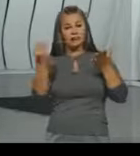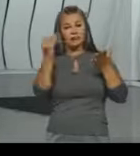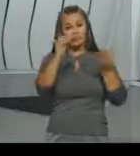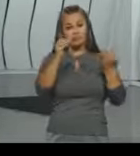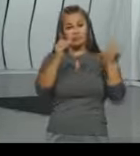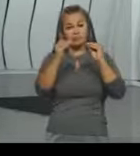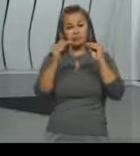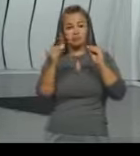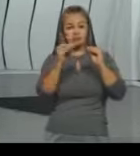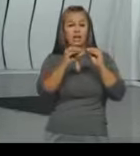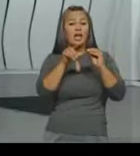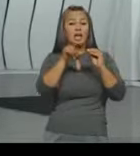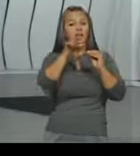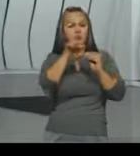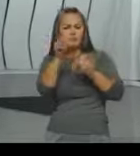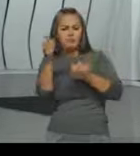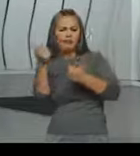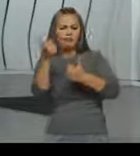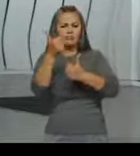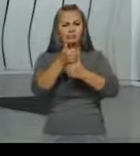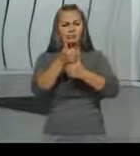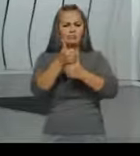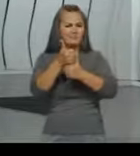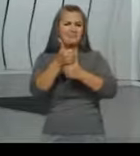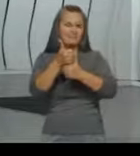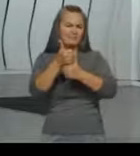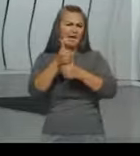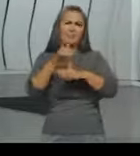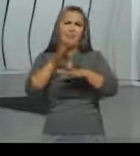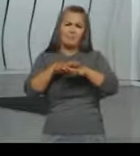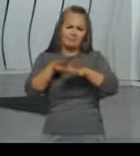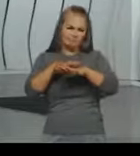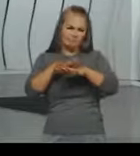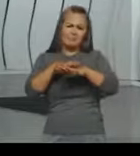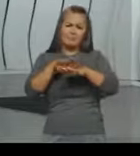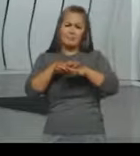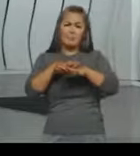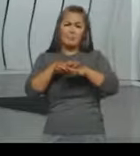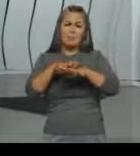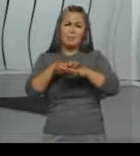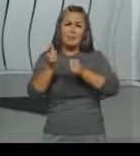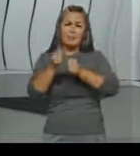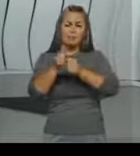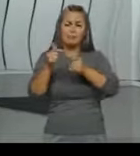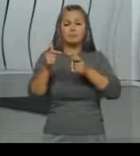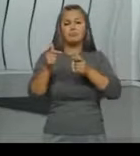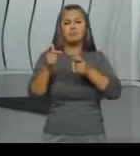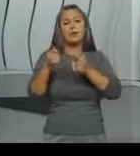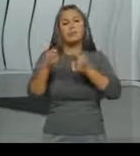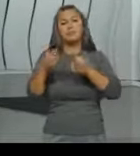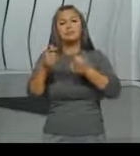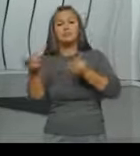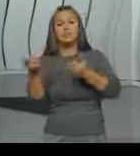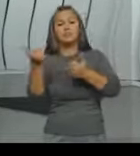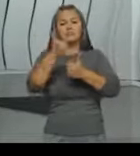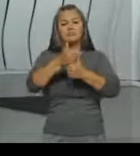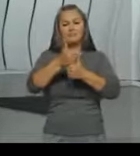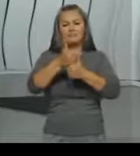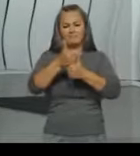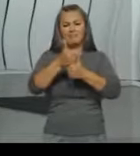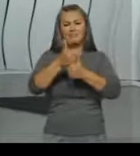simples, que é só substituição. Quase tudo na matemática é isso, que são as equações. Beleza? Para achar o tamanho